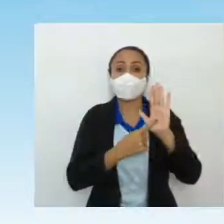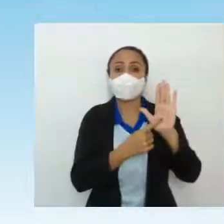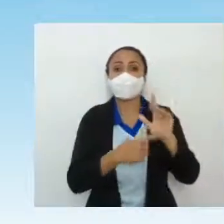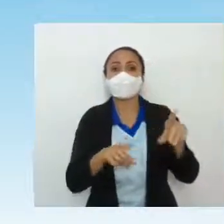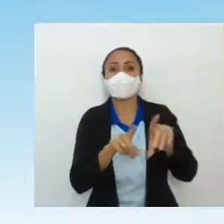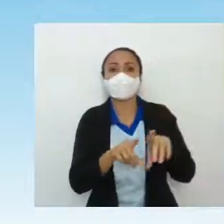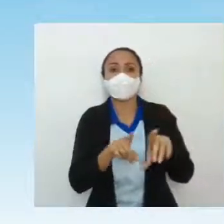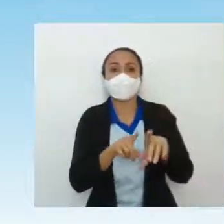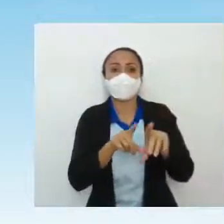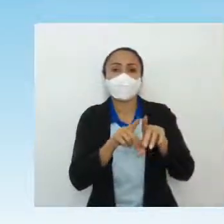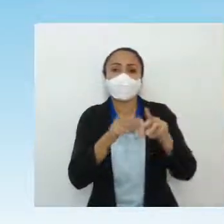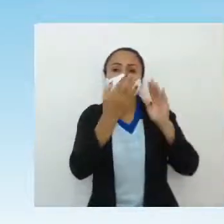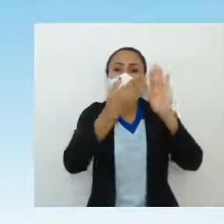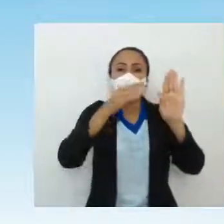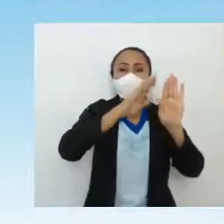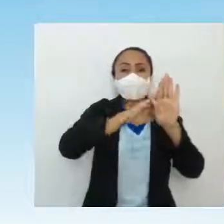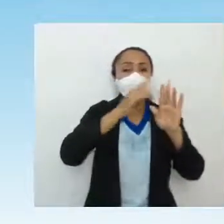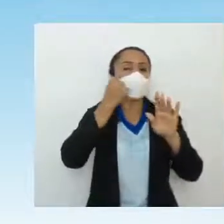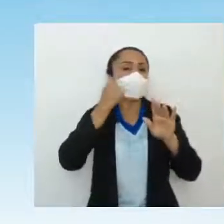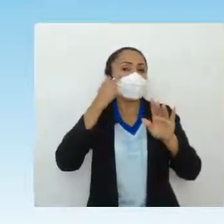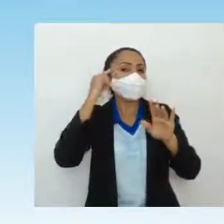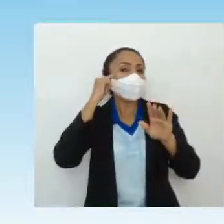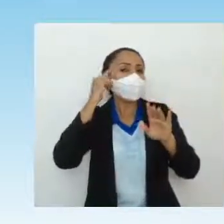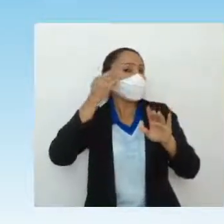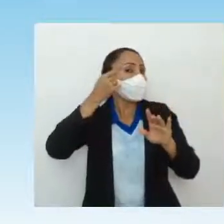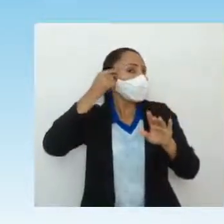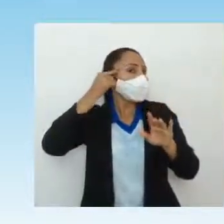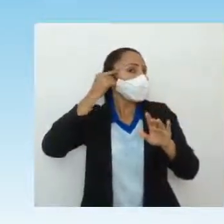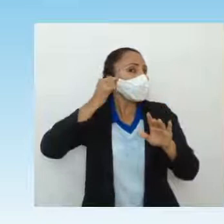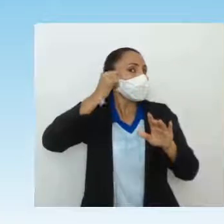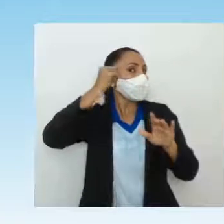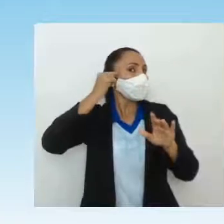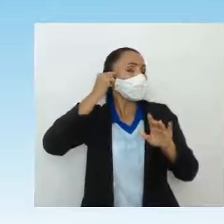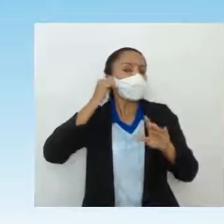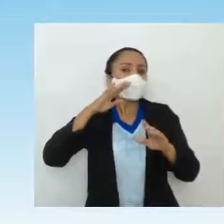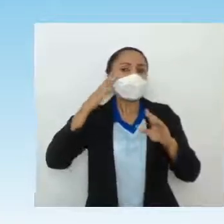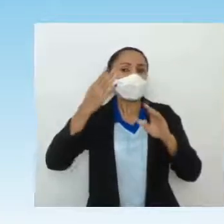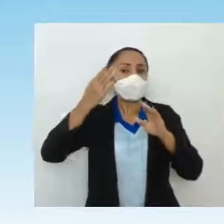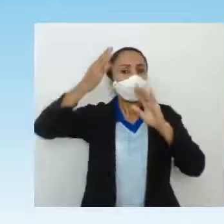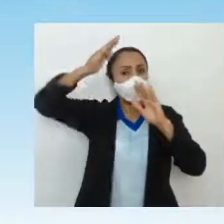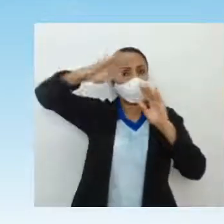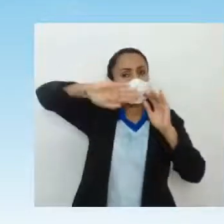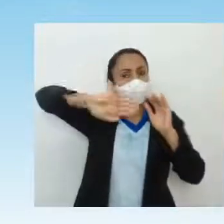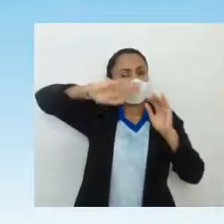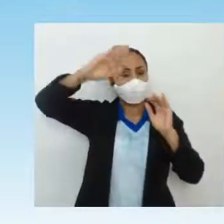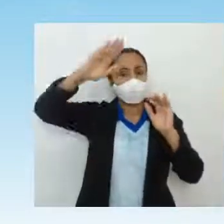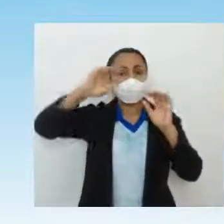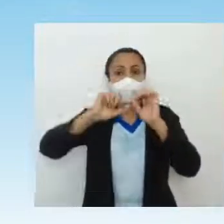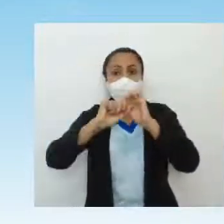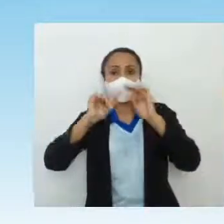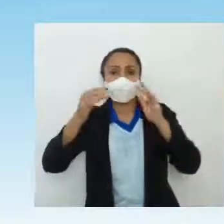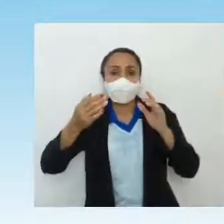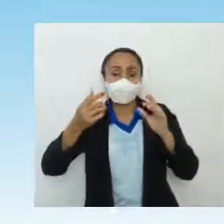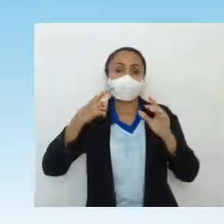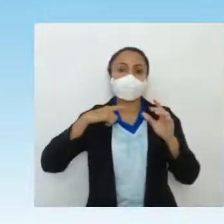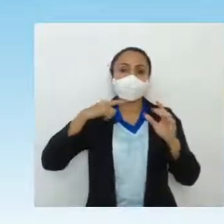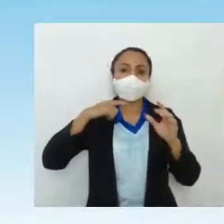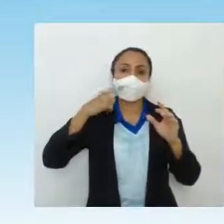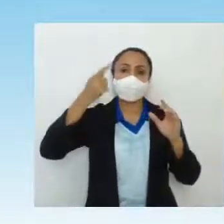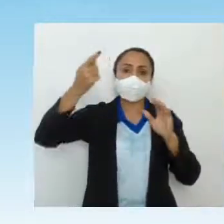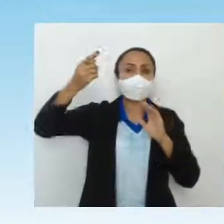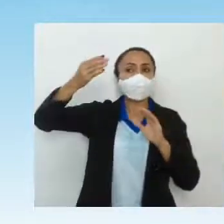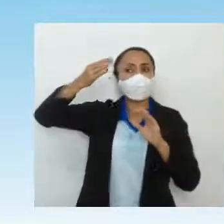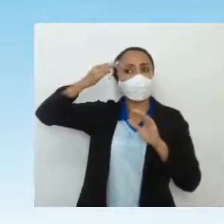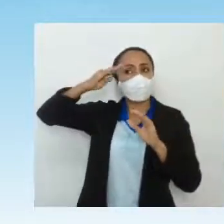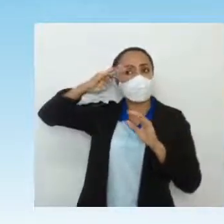parte anterior do olho uma área que é transparente com maior curvatura, que é chamada aí